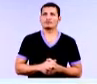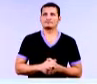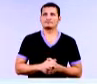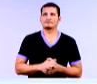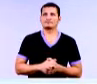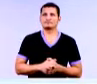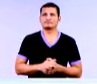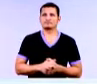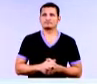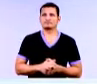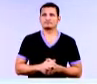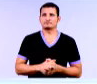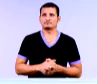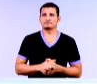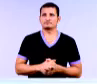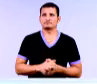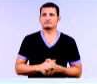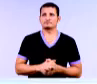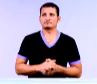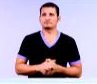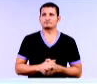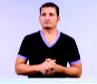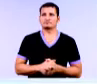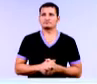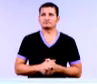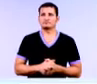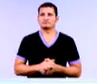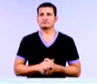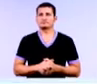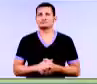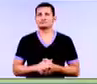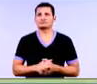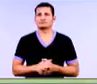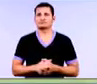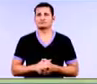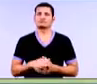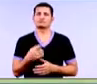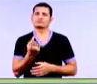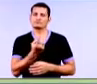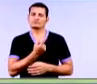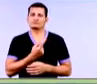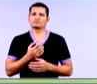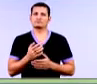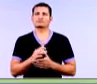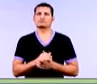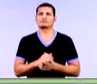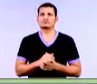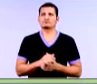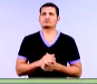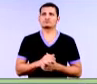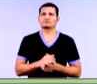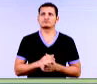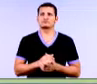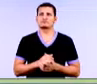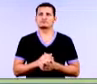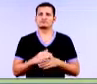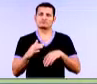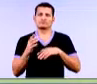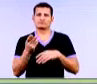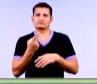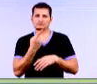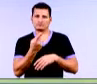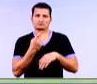vamos programar, né? Vou até pular essa parte aqui. Quando a gente estabelece uma conversa com outra